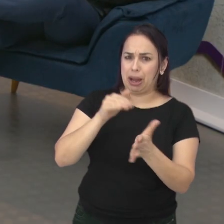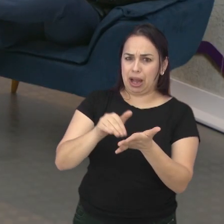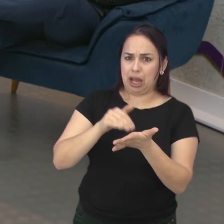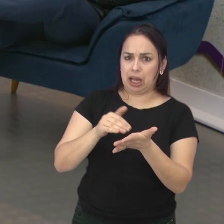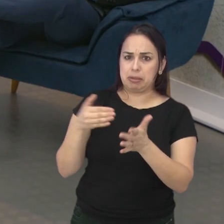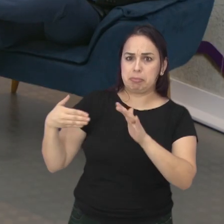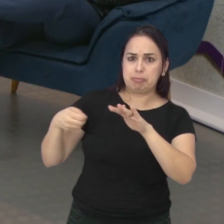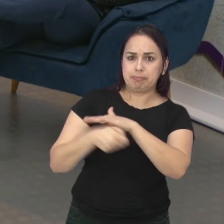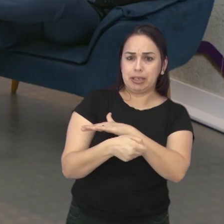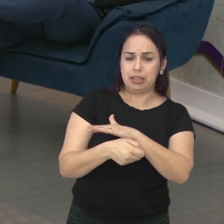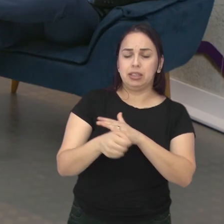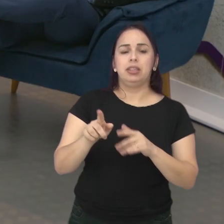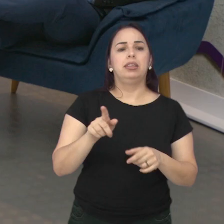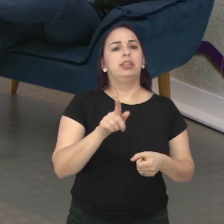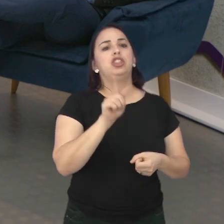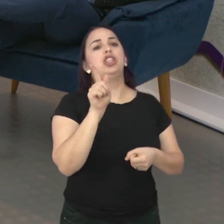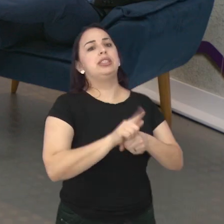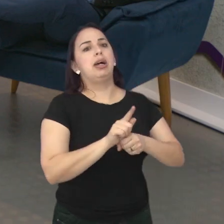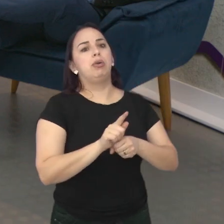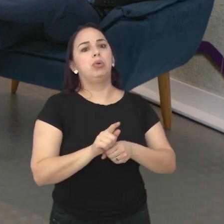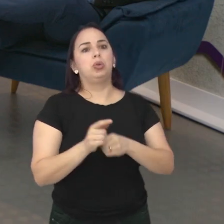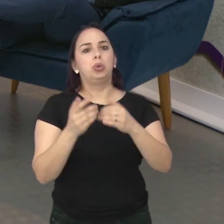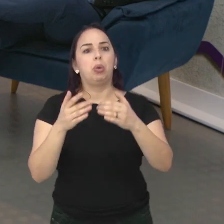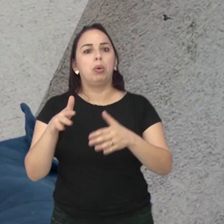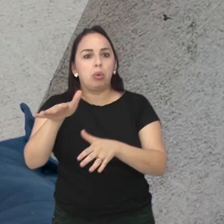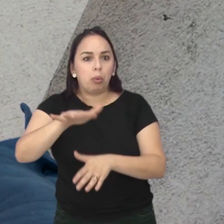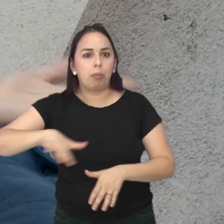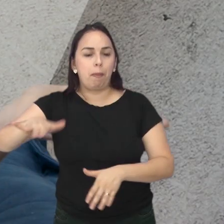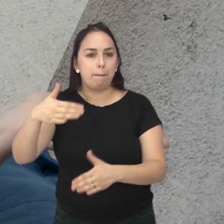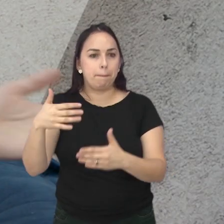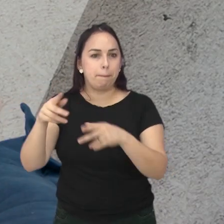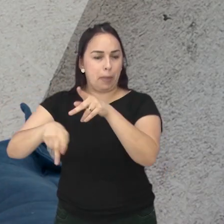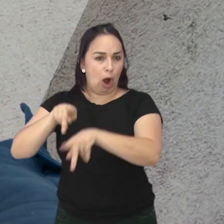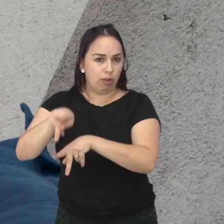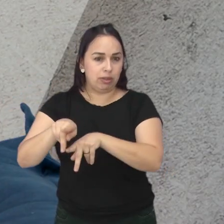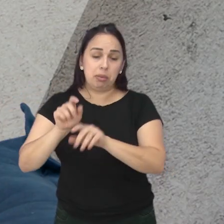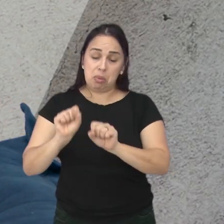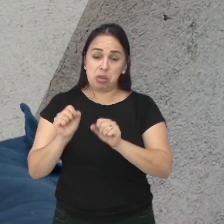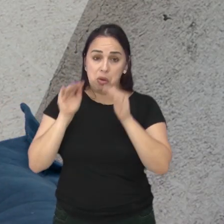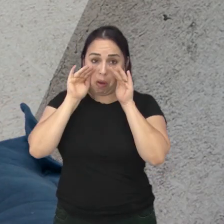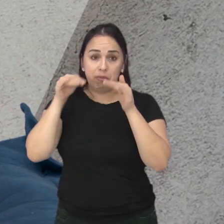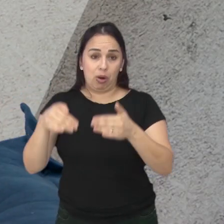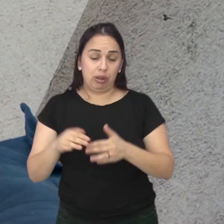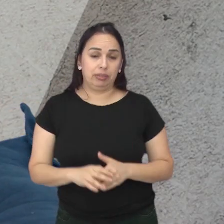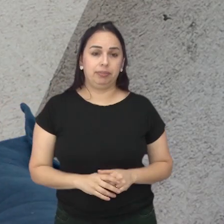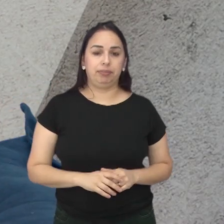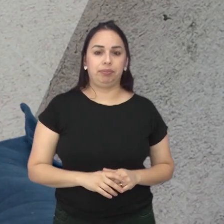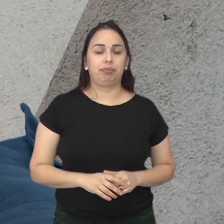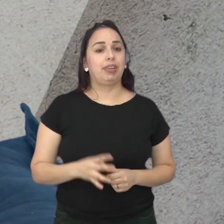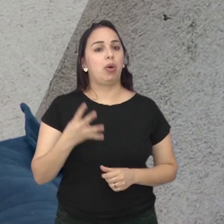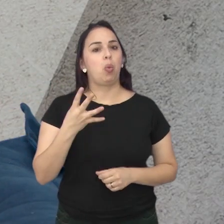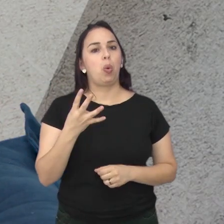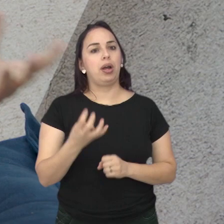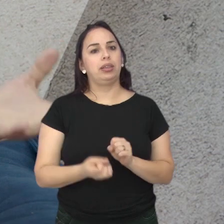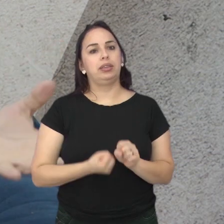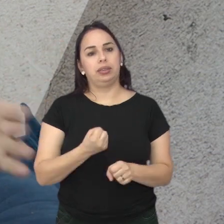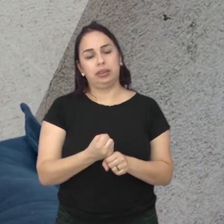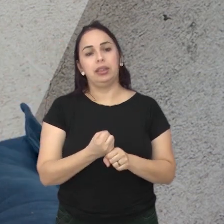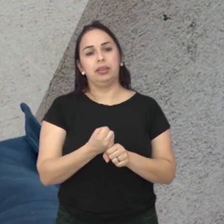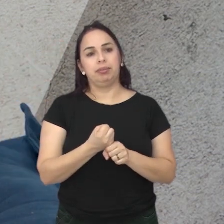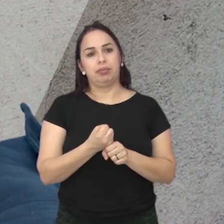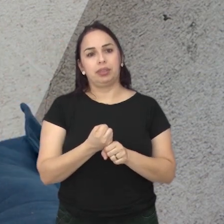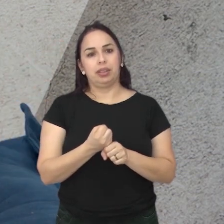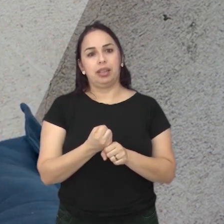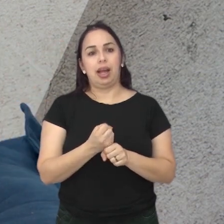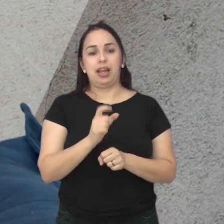né? Exatamente, muitas áreas de gestão pública, inclusive, né? Pode se especializar nessa questão. São 4